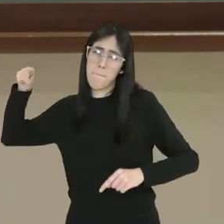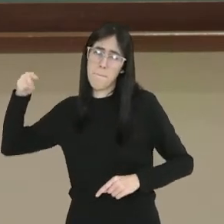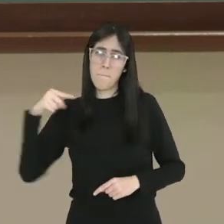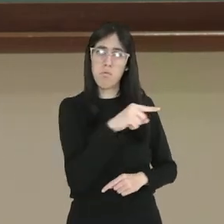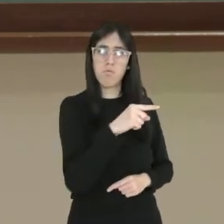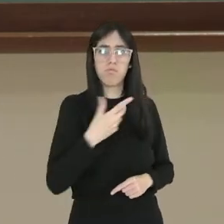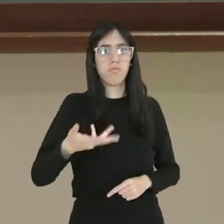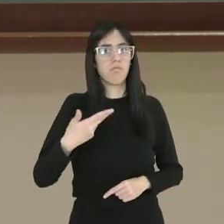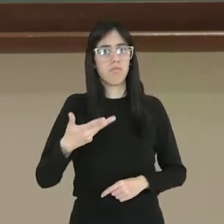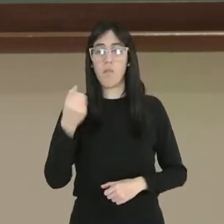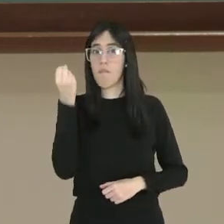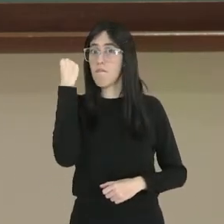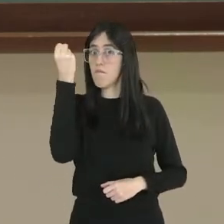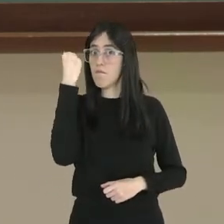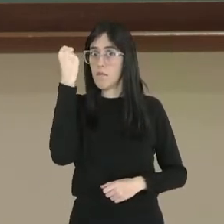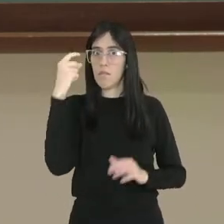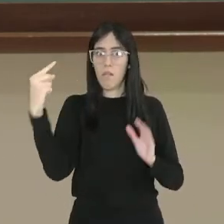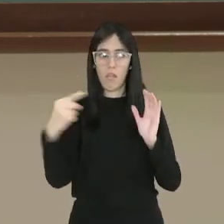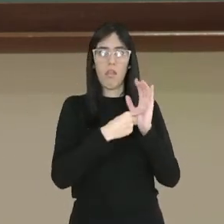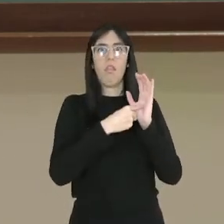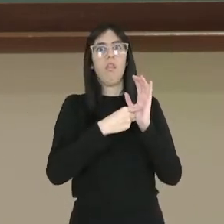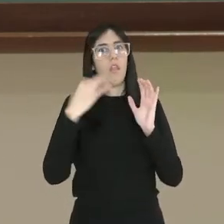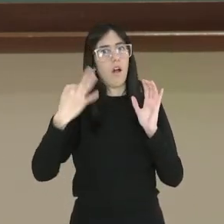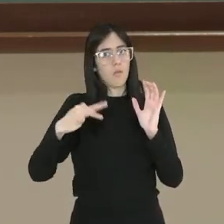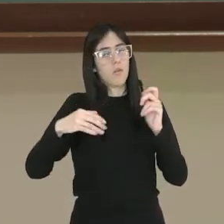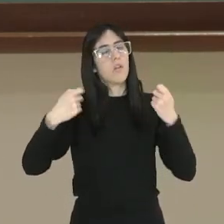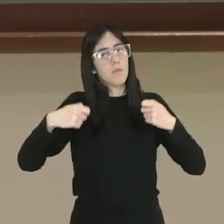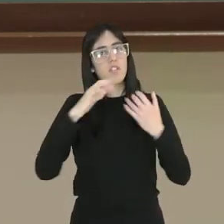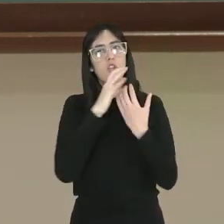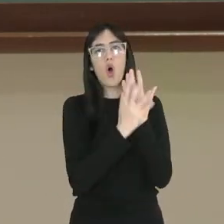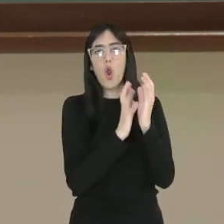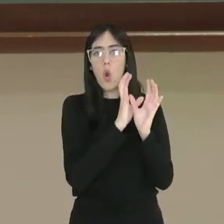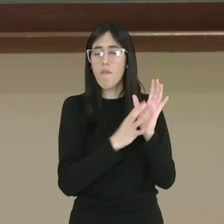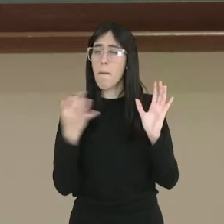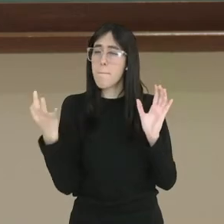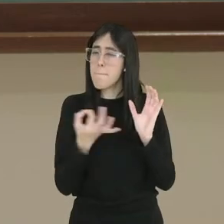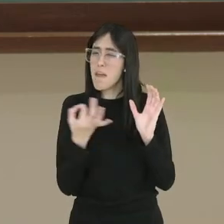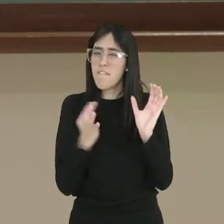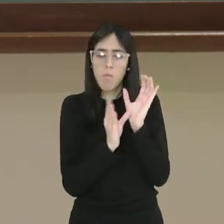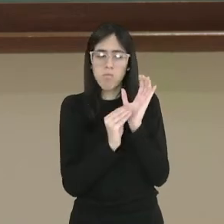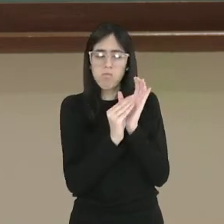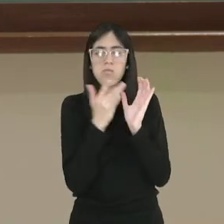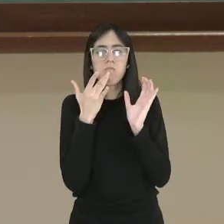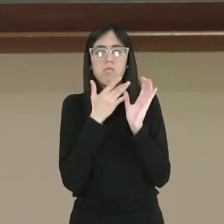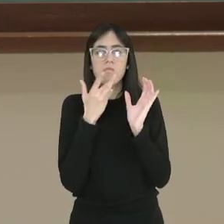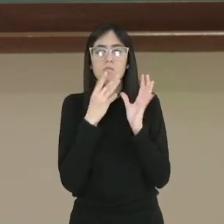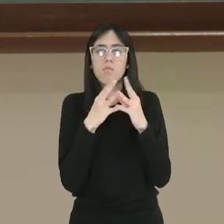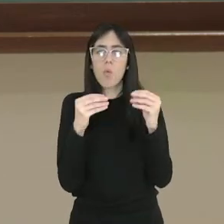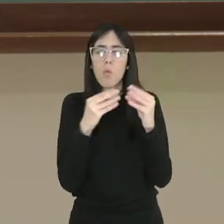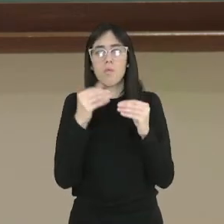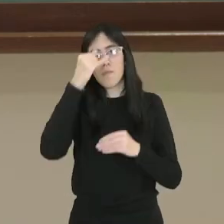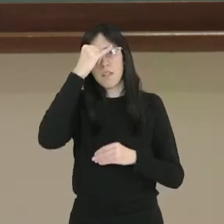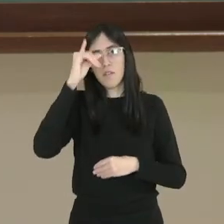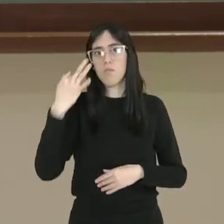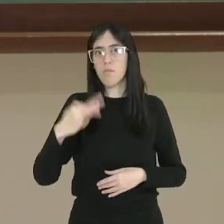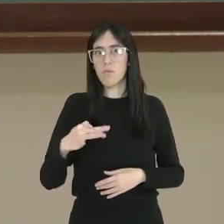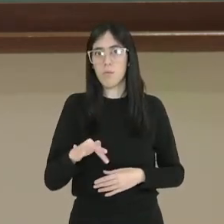velocidade muito forte. Ele precisa dessa luva bem reforçada, acolchoada, para que não machuque as mãos dele.